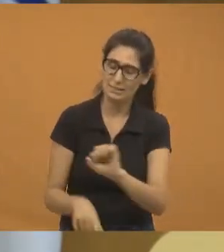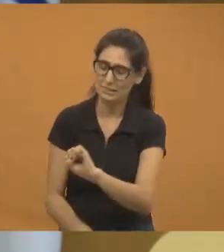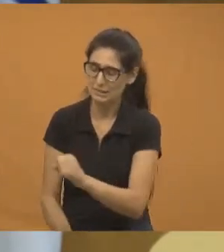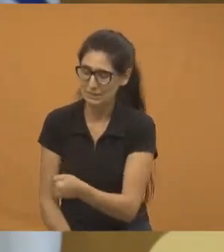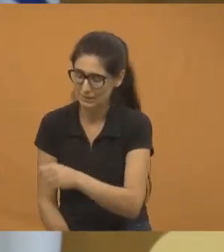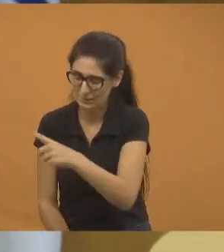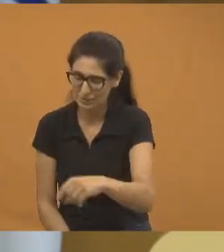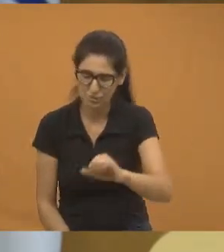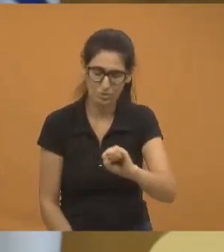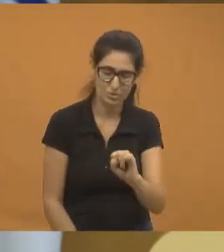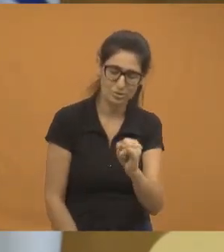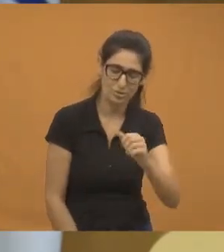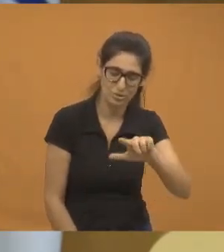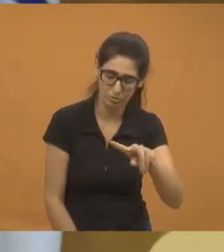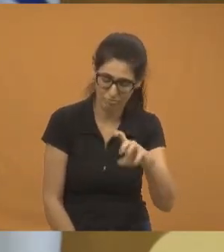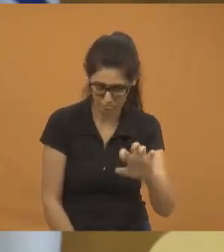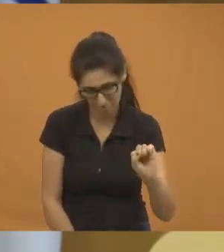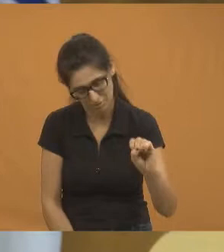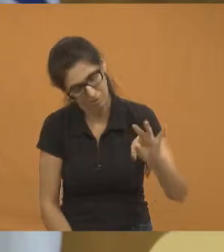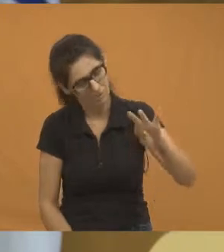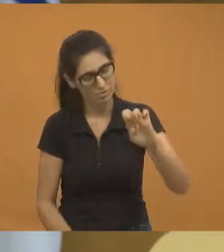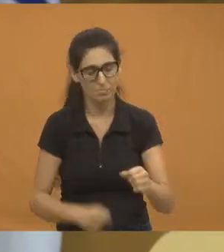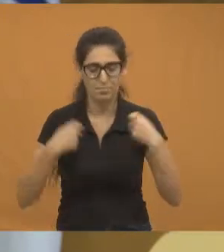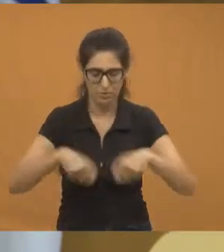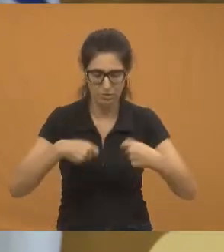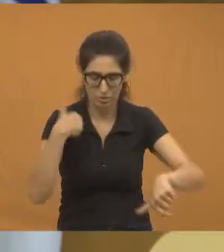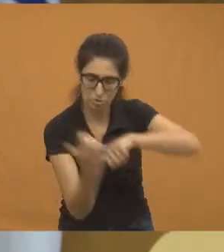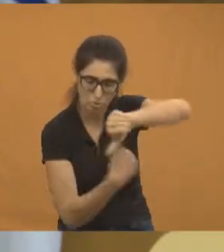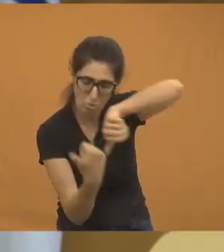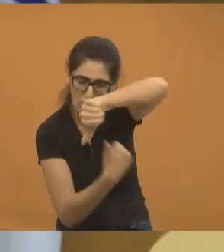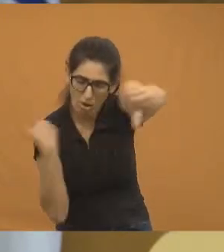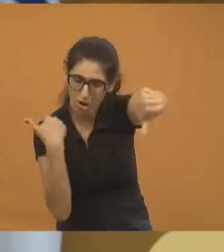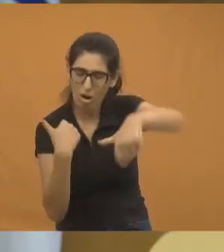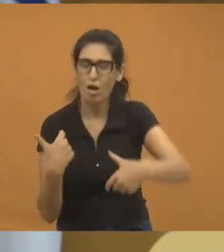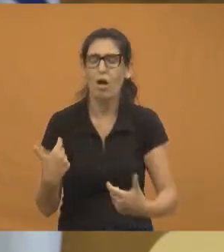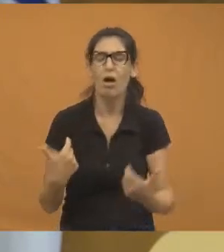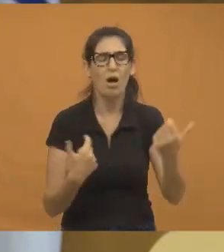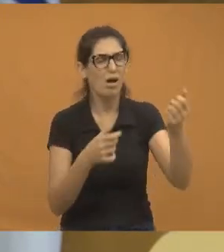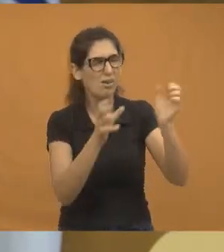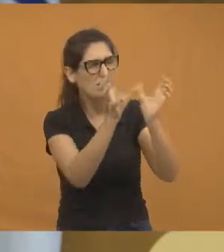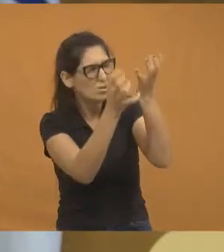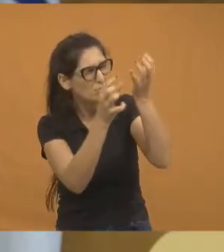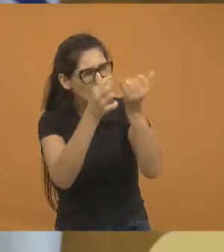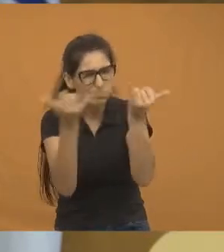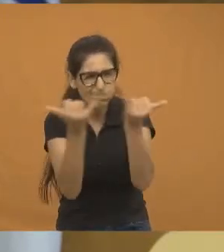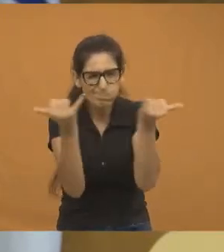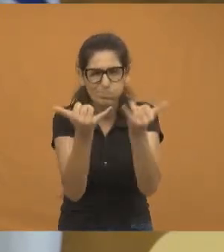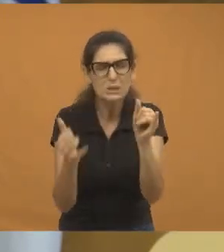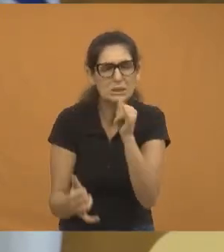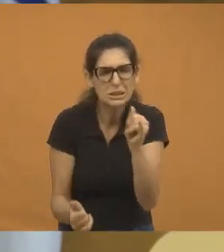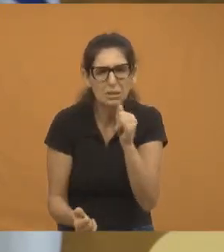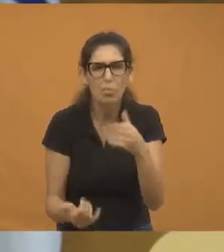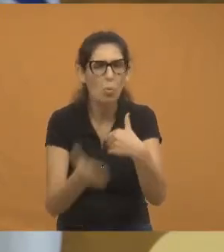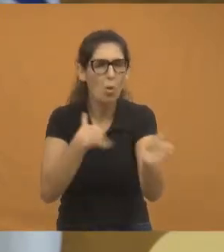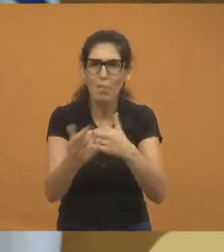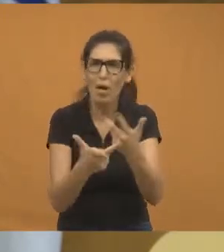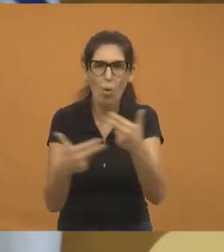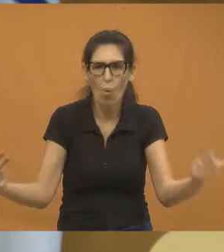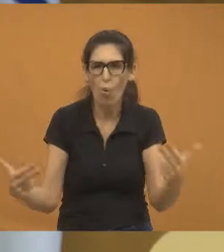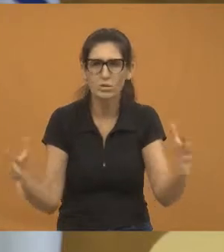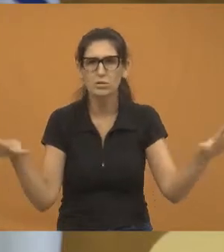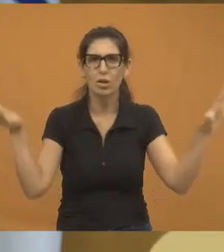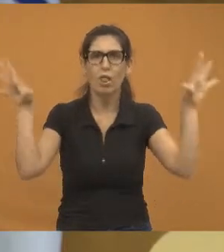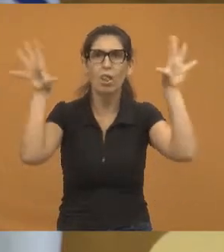uma questão de se trocar os equipamentos que os equipamentos são antigos então qualquer é brisa zezinho já já já